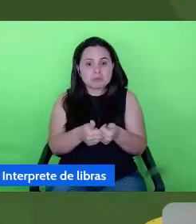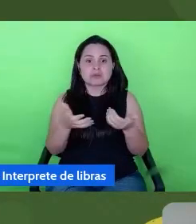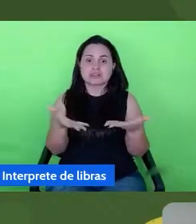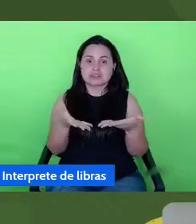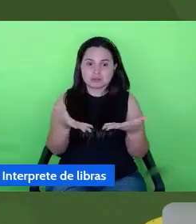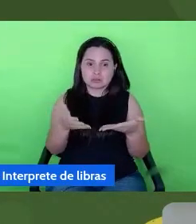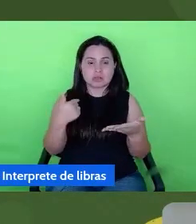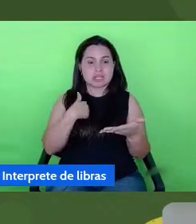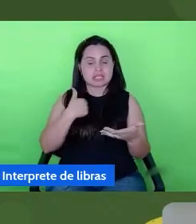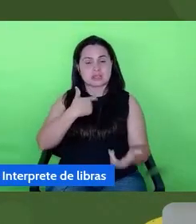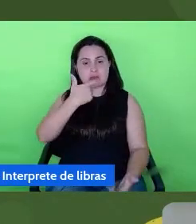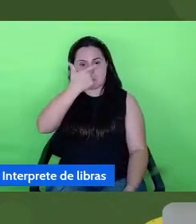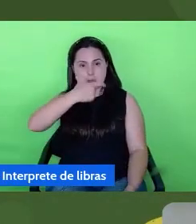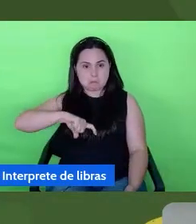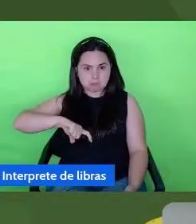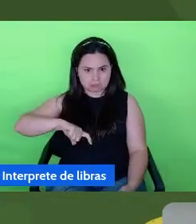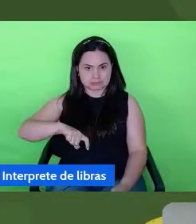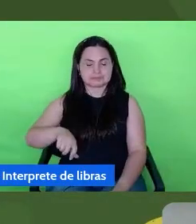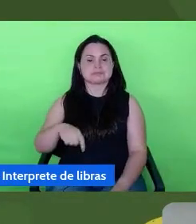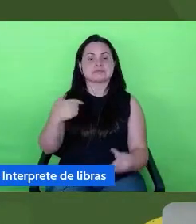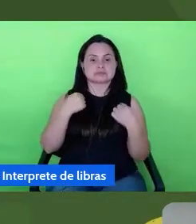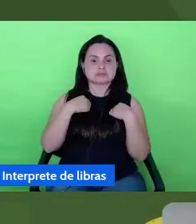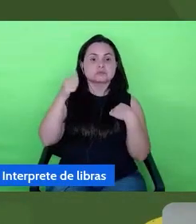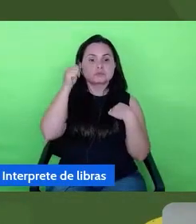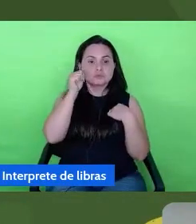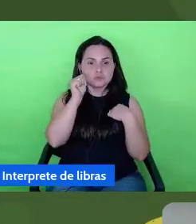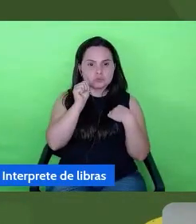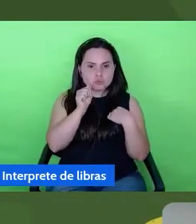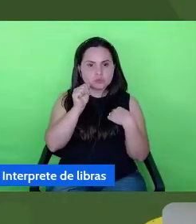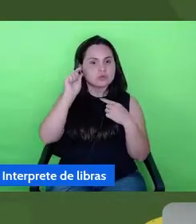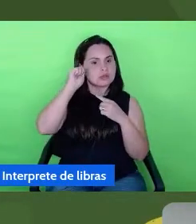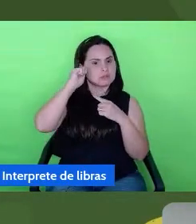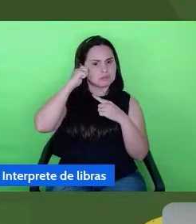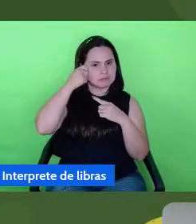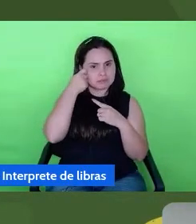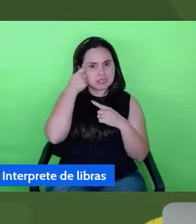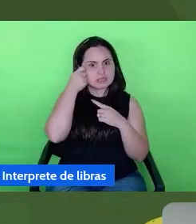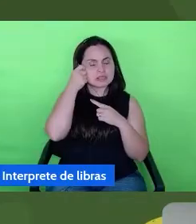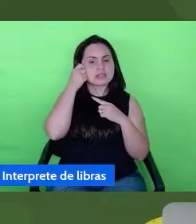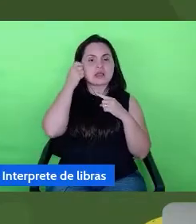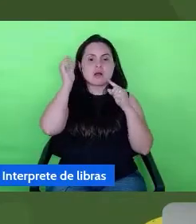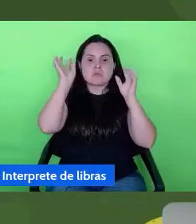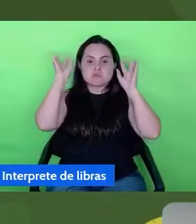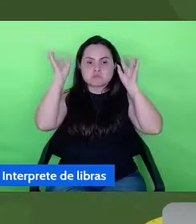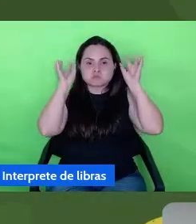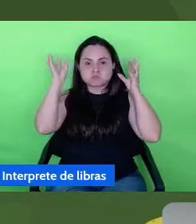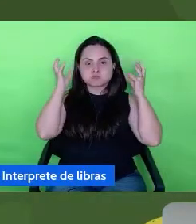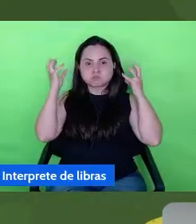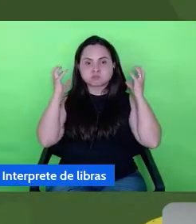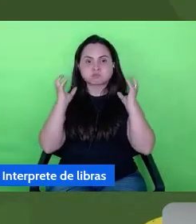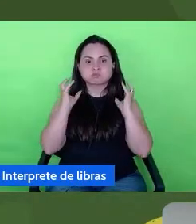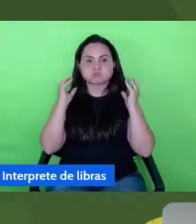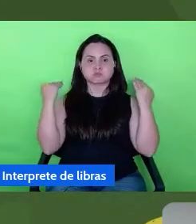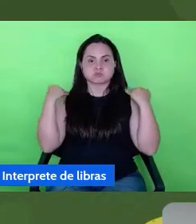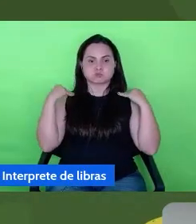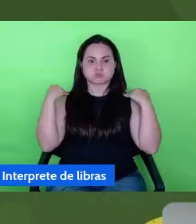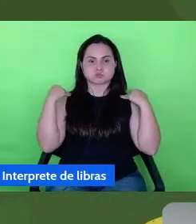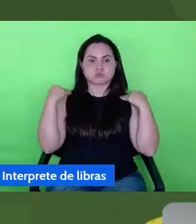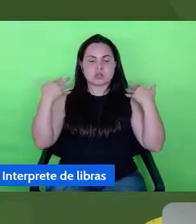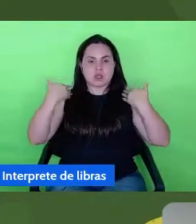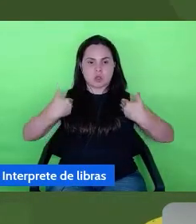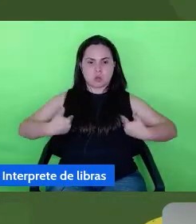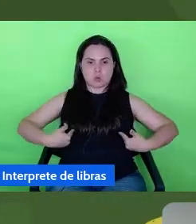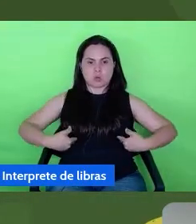Farei a minha audiodescrição. Eu sou uma mulher negra, com cabelos crespos na altura dos ombros e sou vestida com